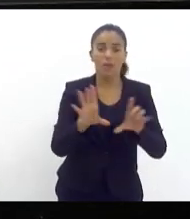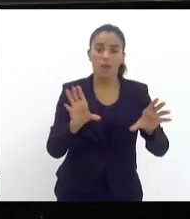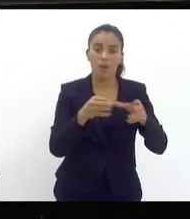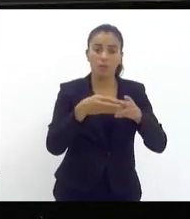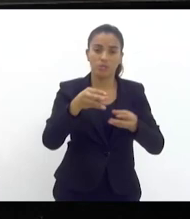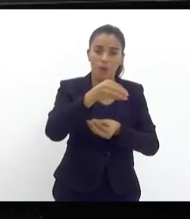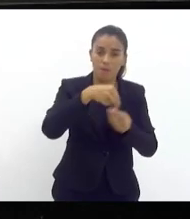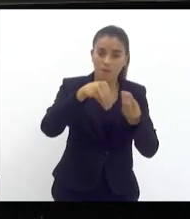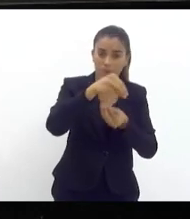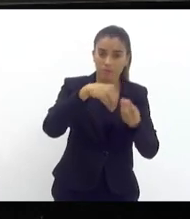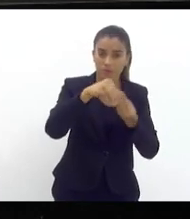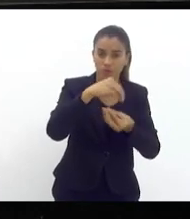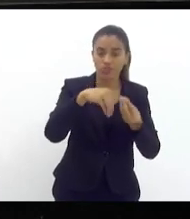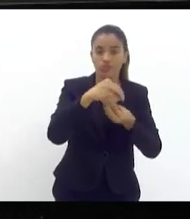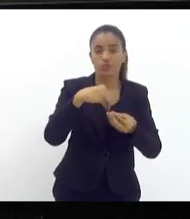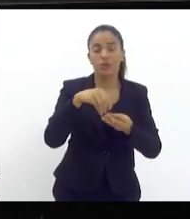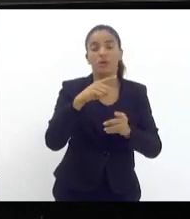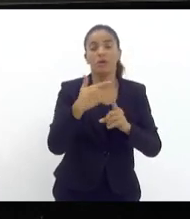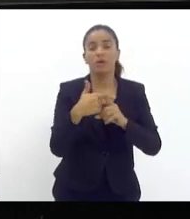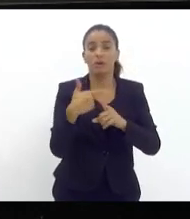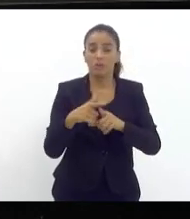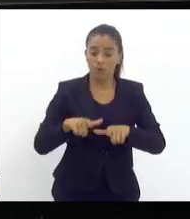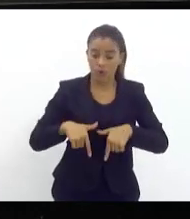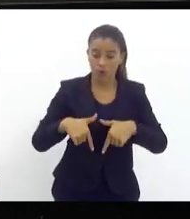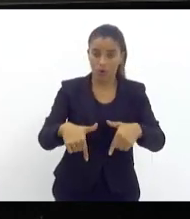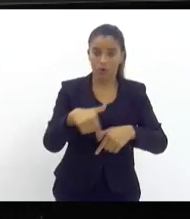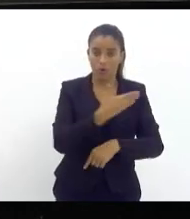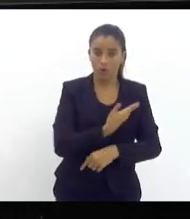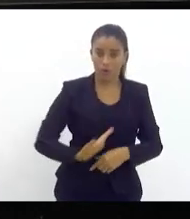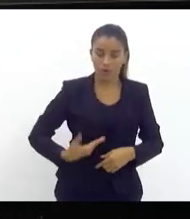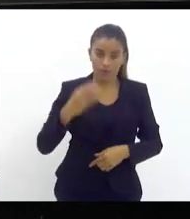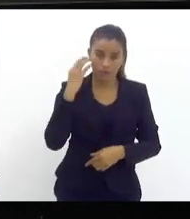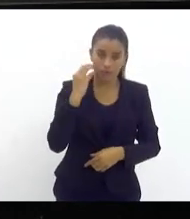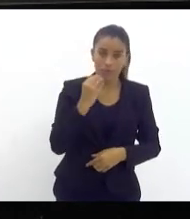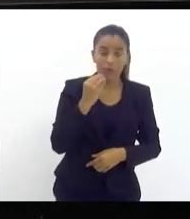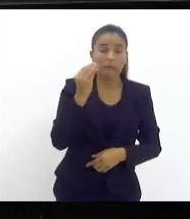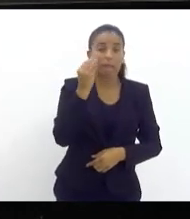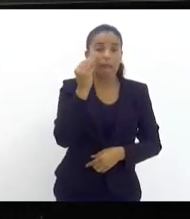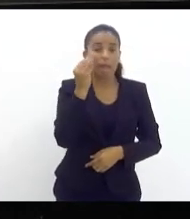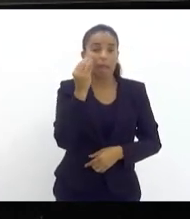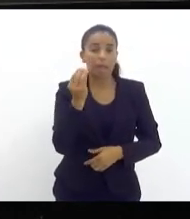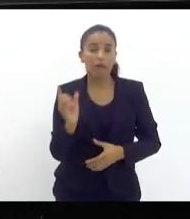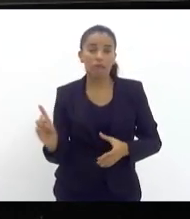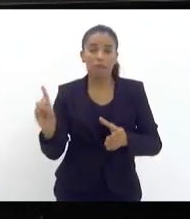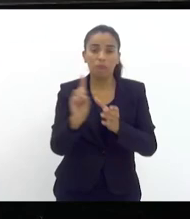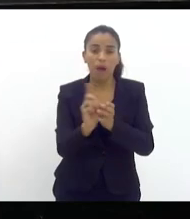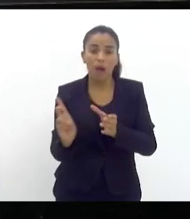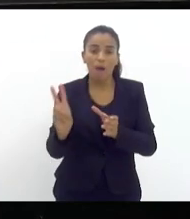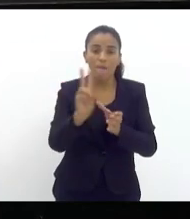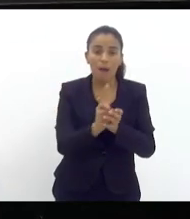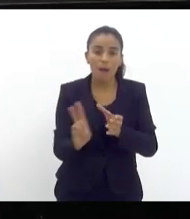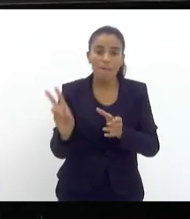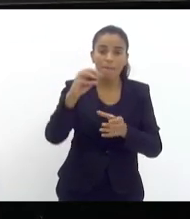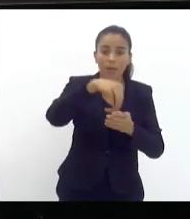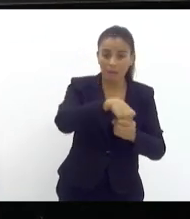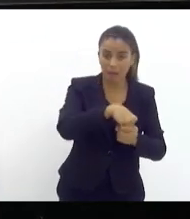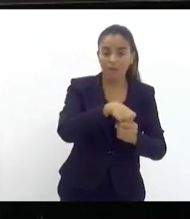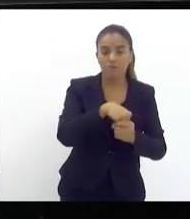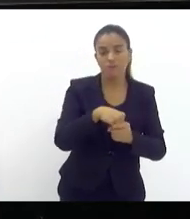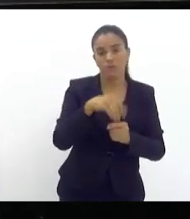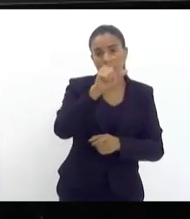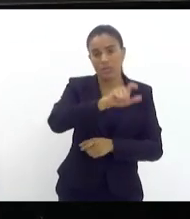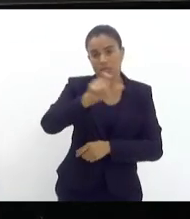instituída por ato do governador para fins de Reintegração desses servidores